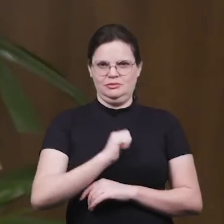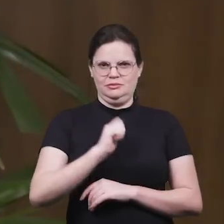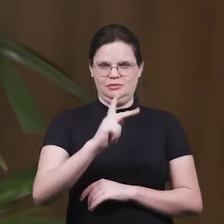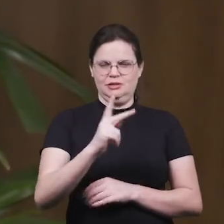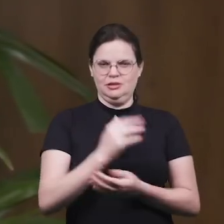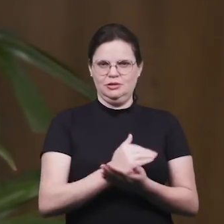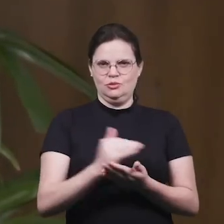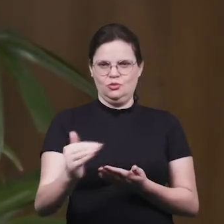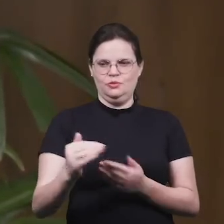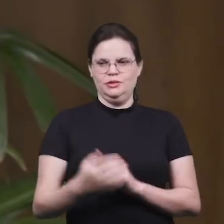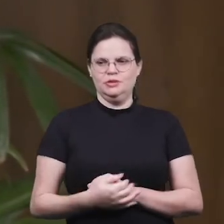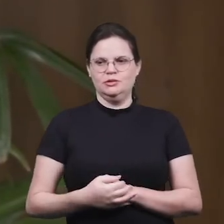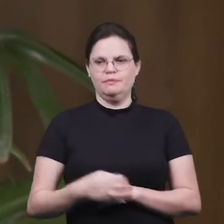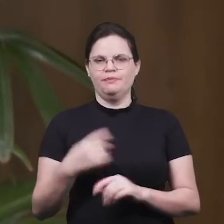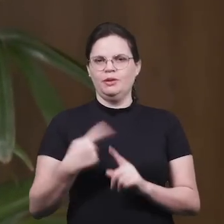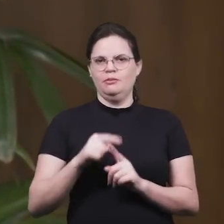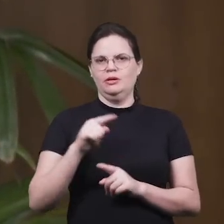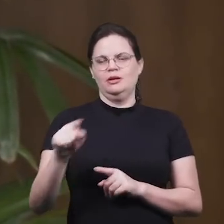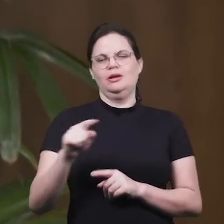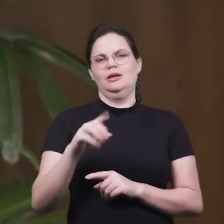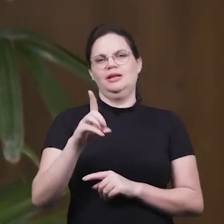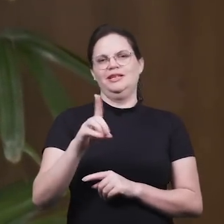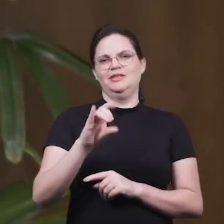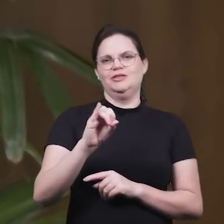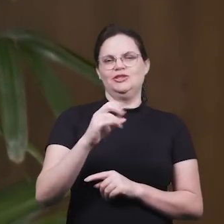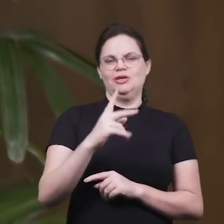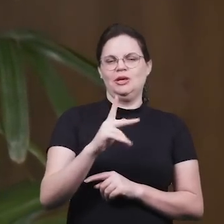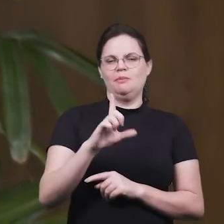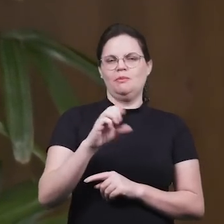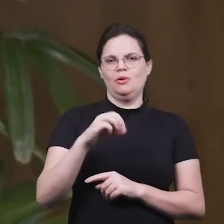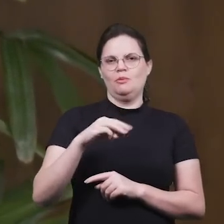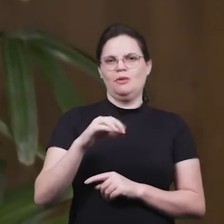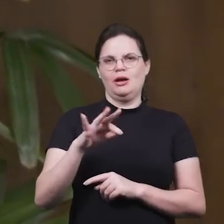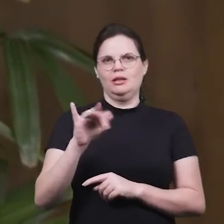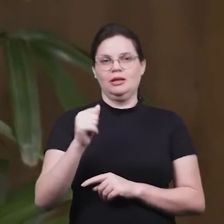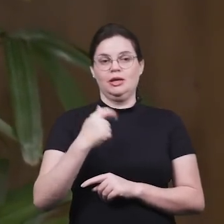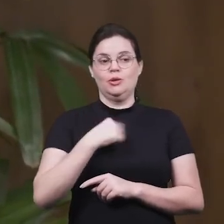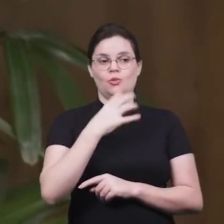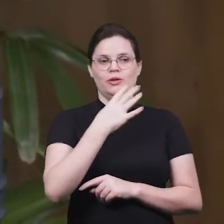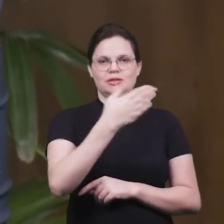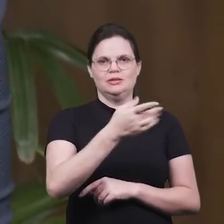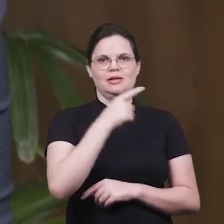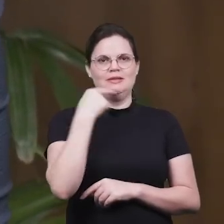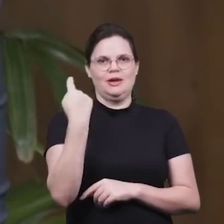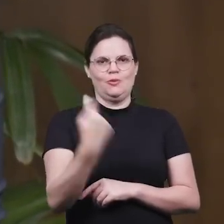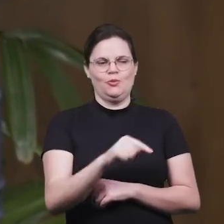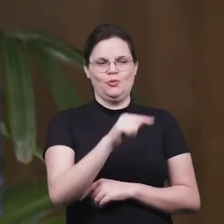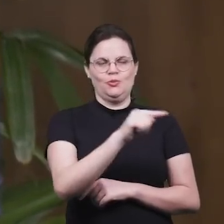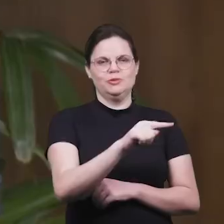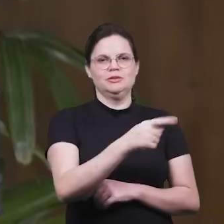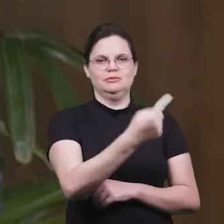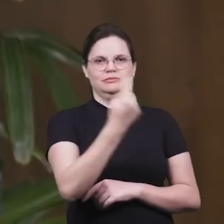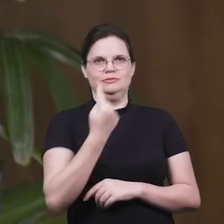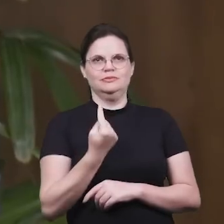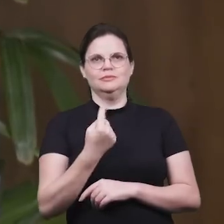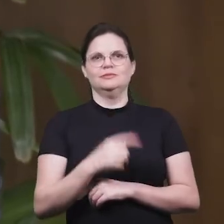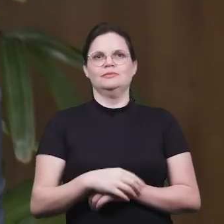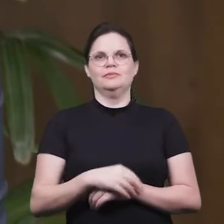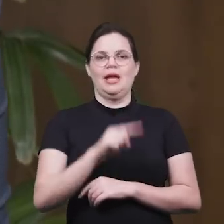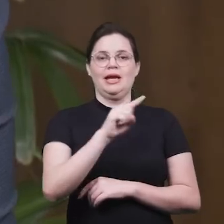ser diplomata, ser embaixador, tanto que quando eu conheci ele em Moscou, ele temporariamente